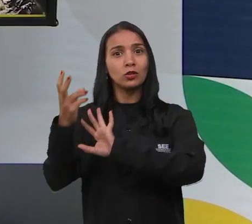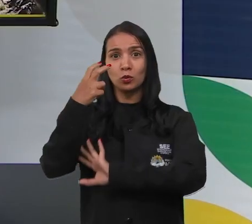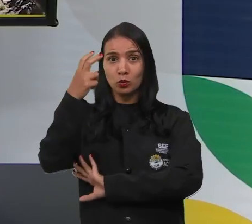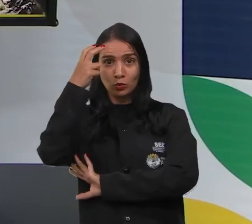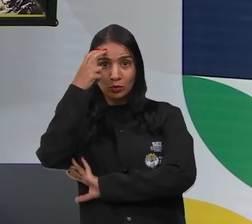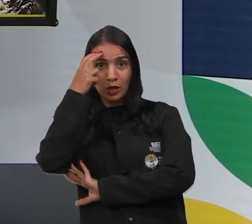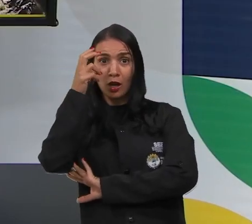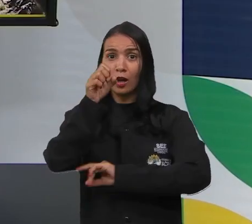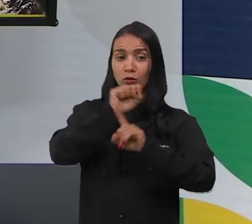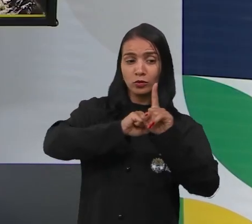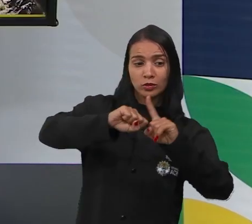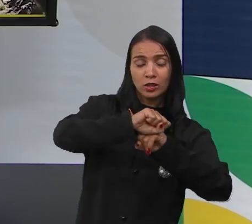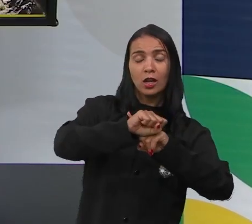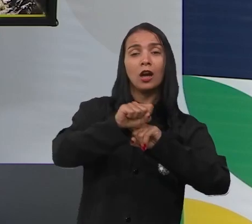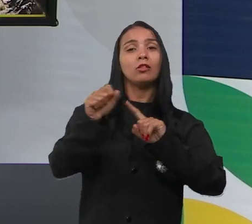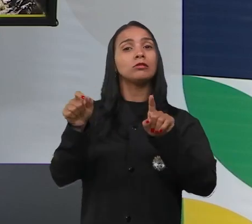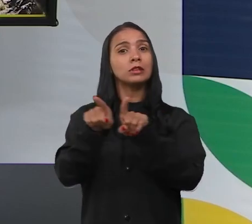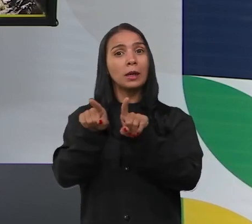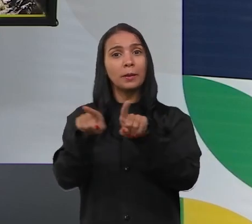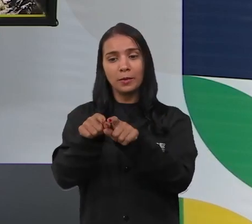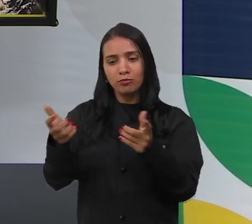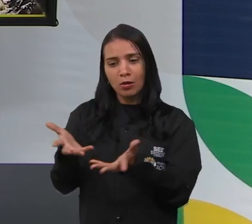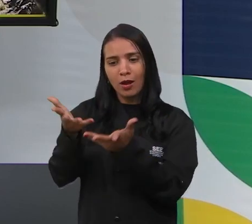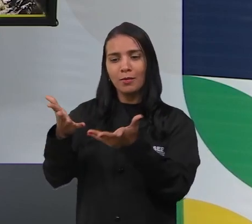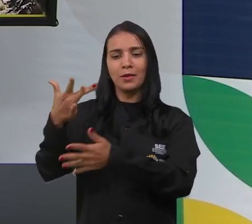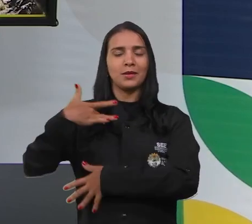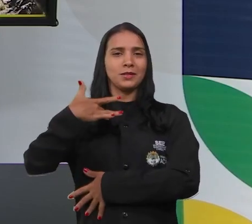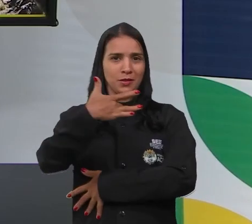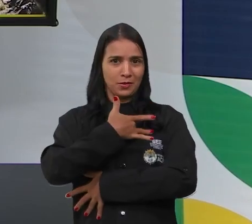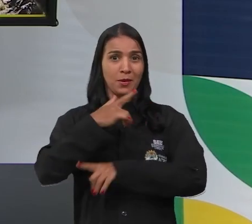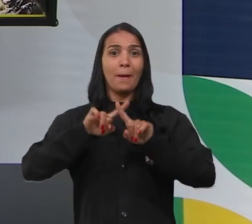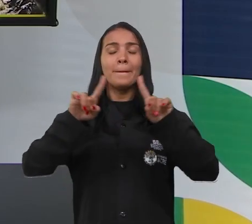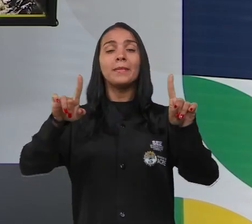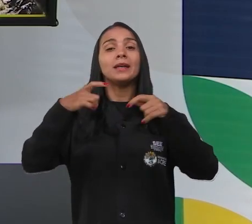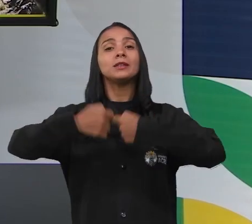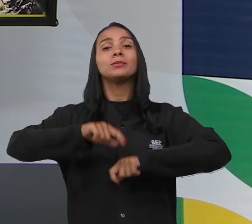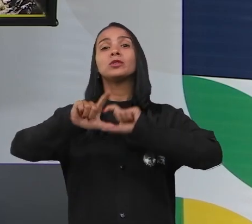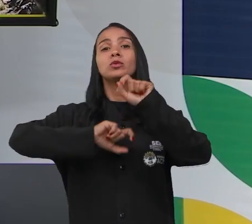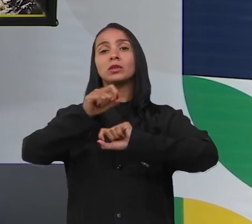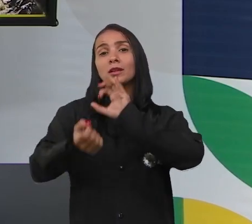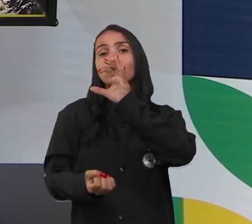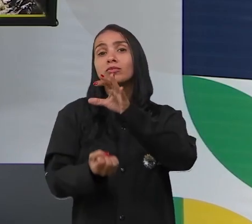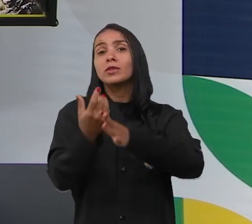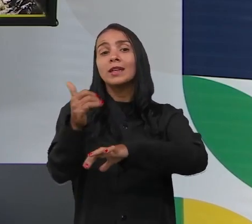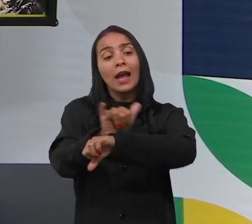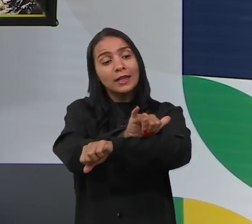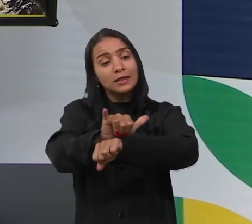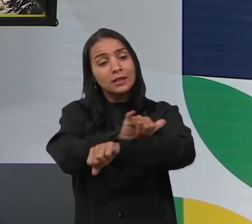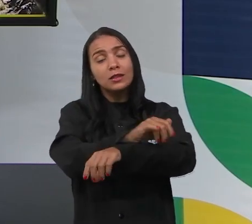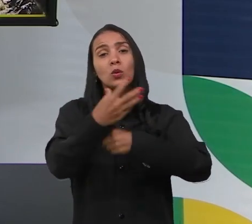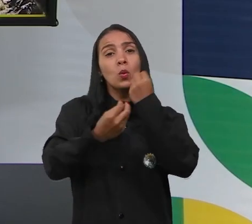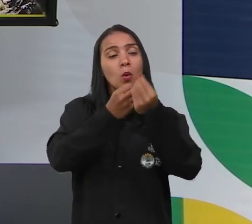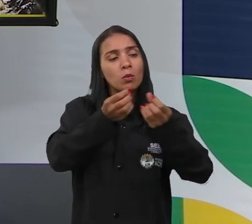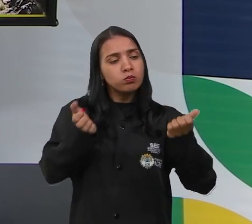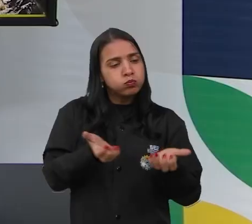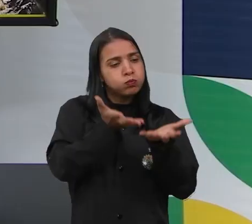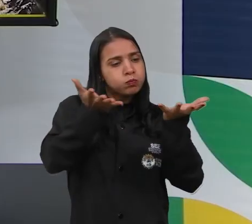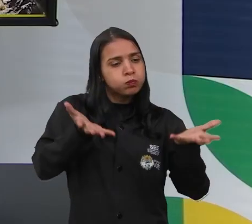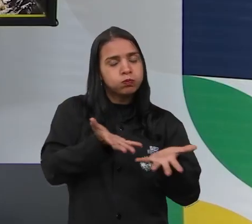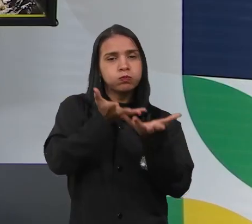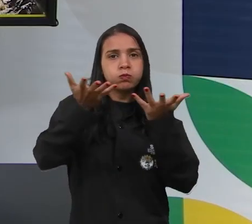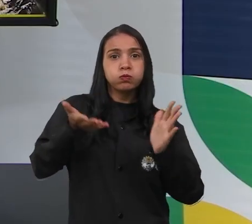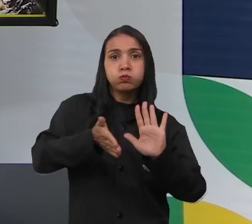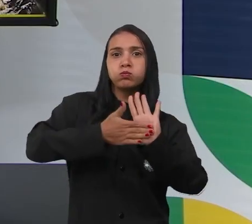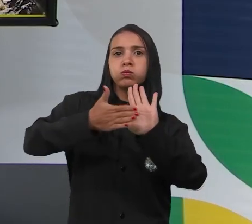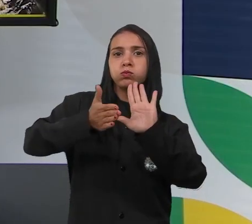saúde. Para isso, ó, promoção, eu preciso criar instrumentos que possibilitem, que promovam esse